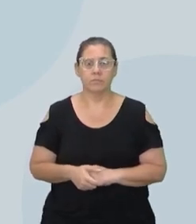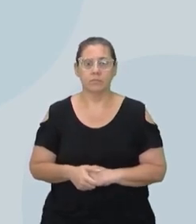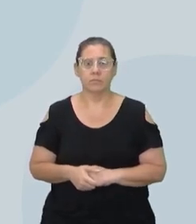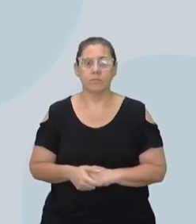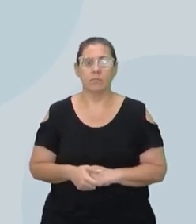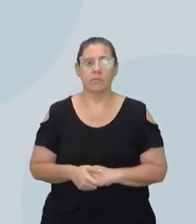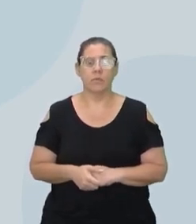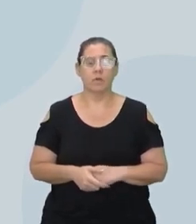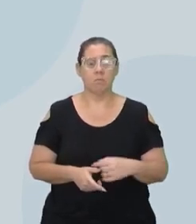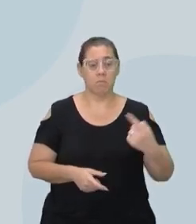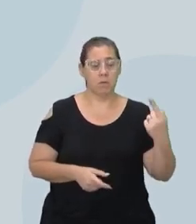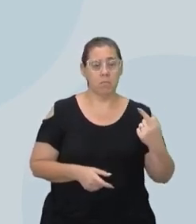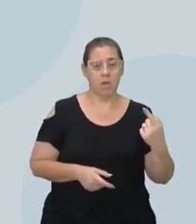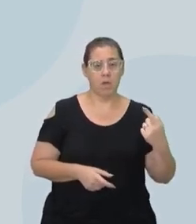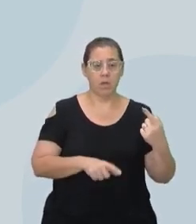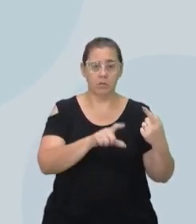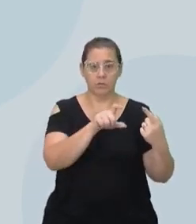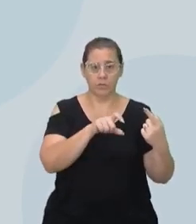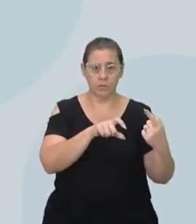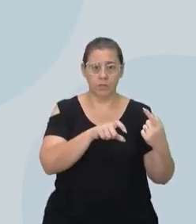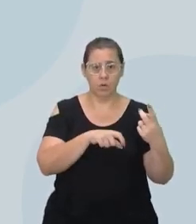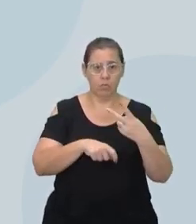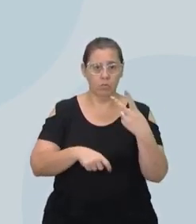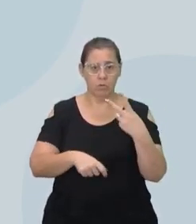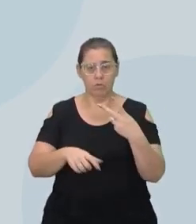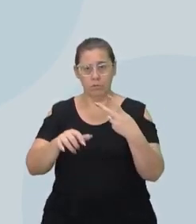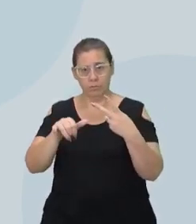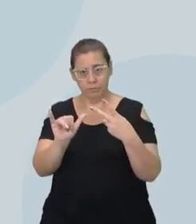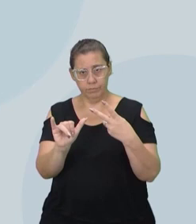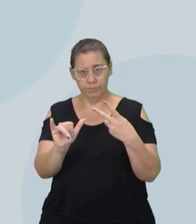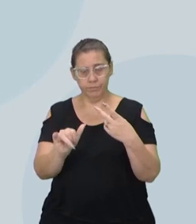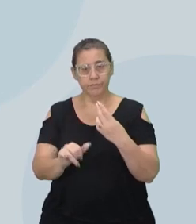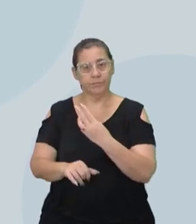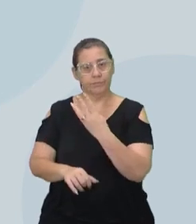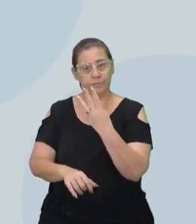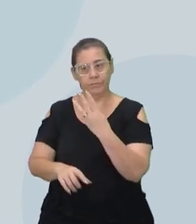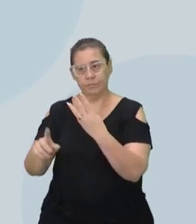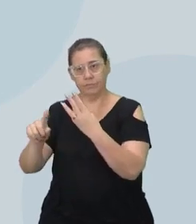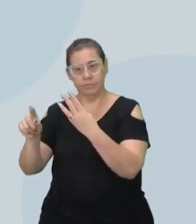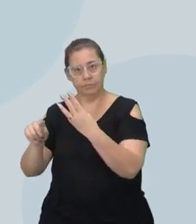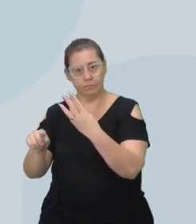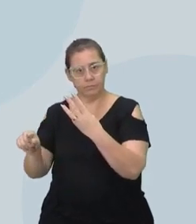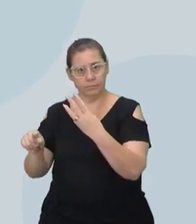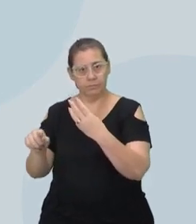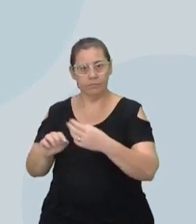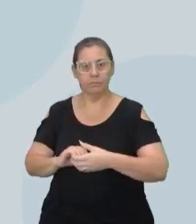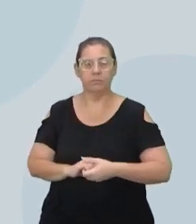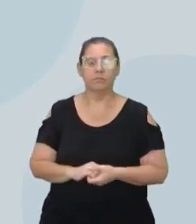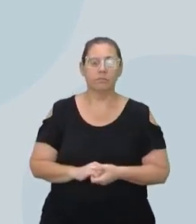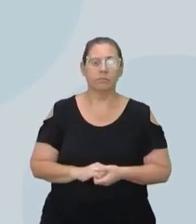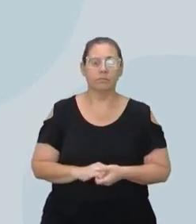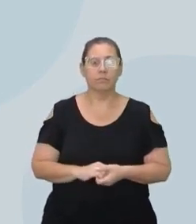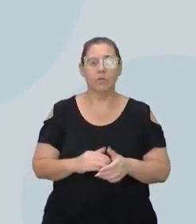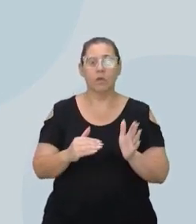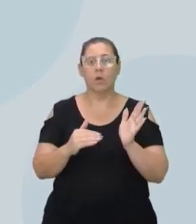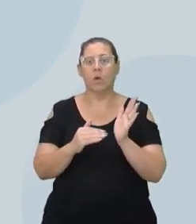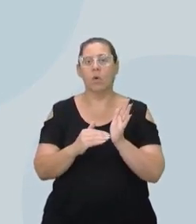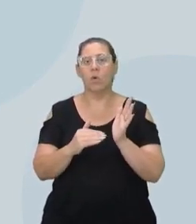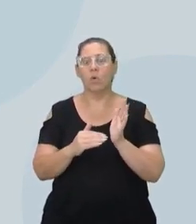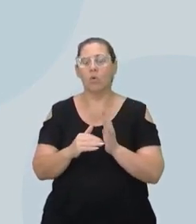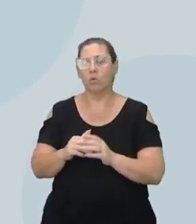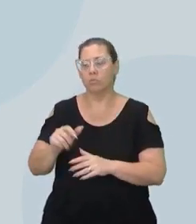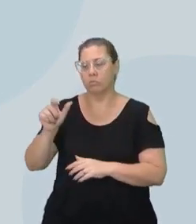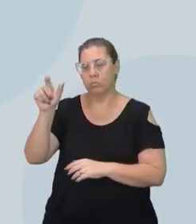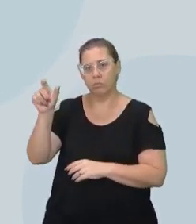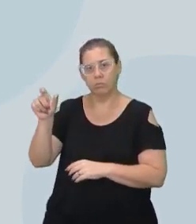Então, a gente tem primeira coluna, o x, segunda coluna, o y e terceira coluna, o z. Na última coluna,